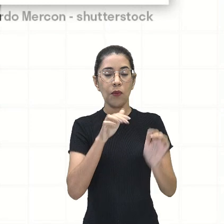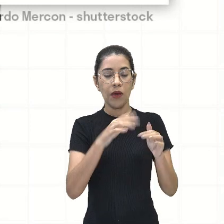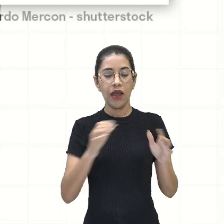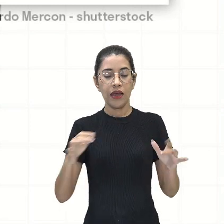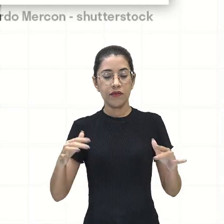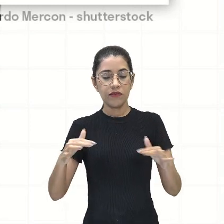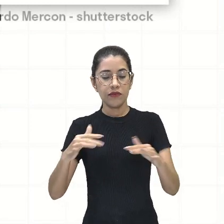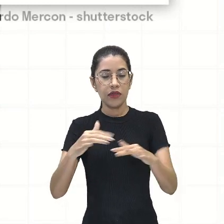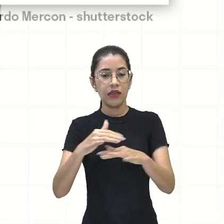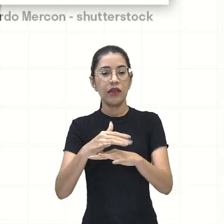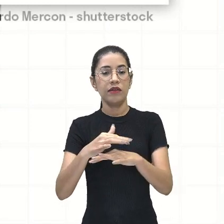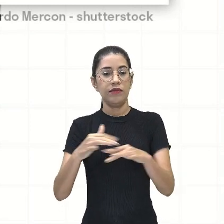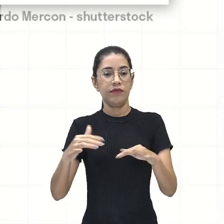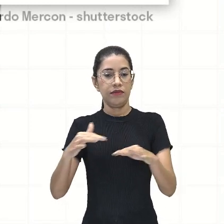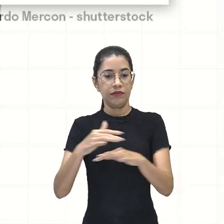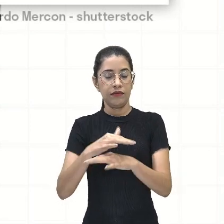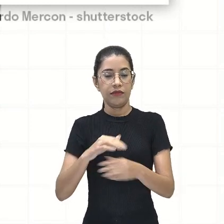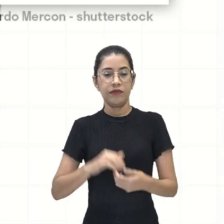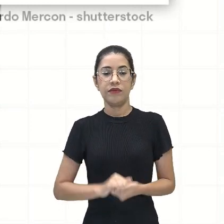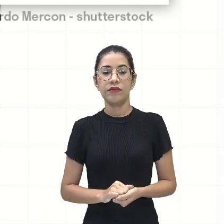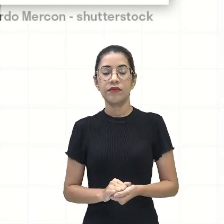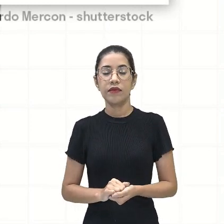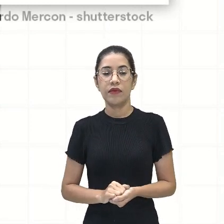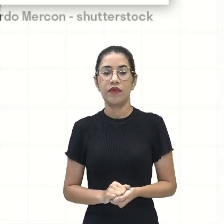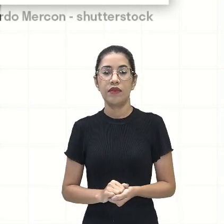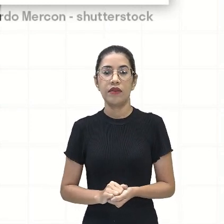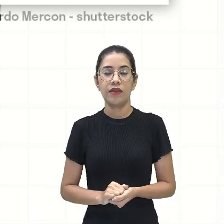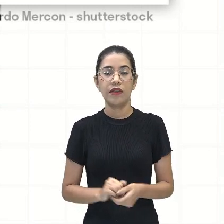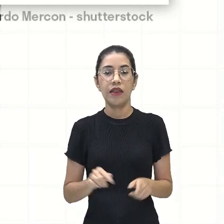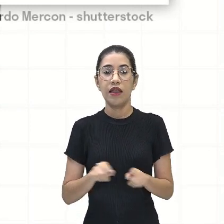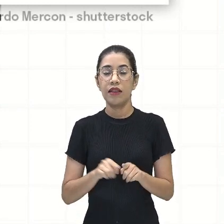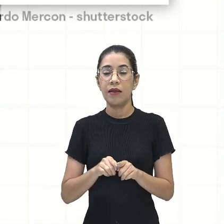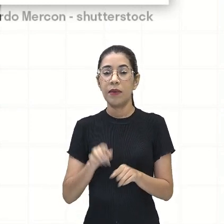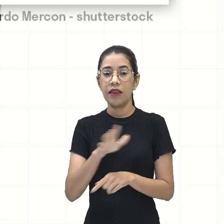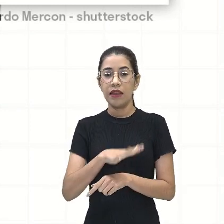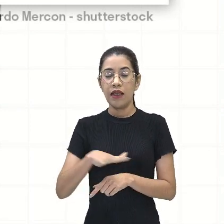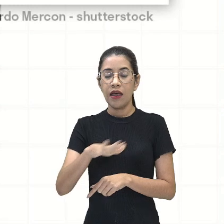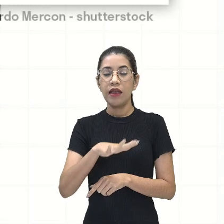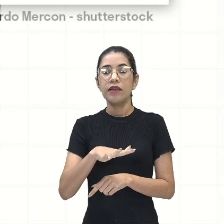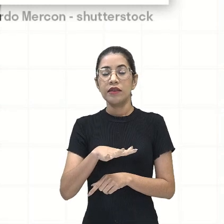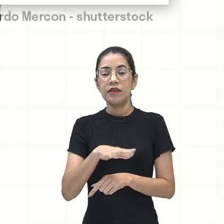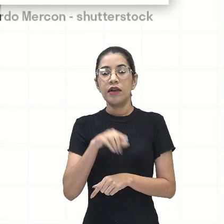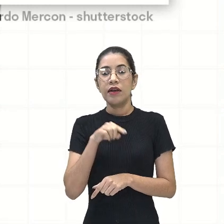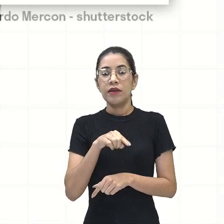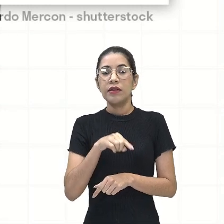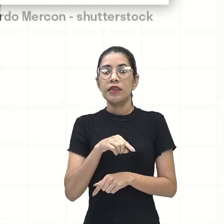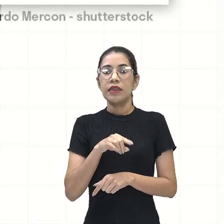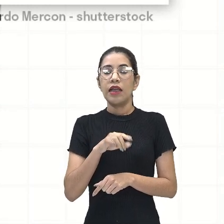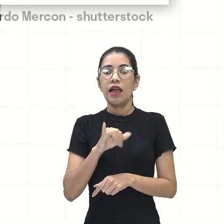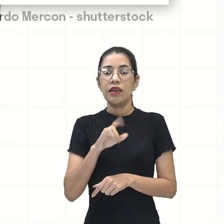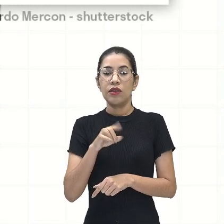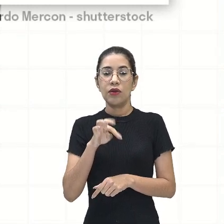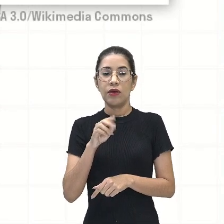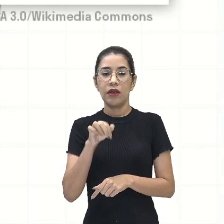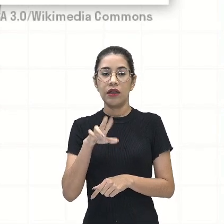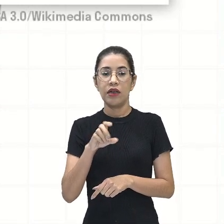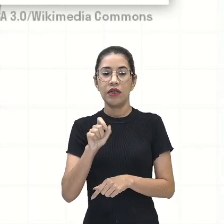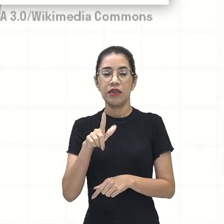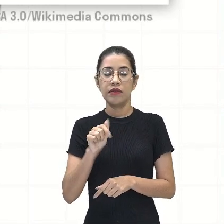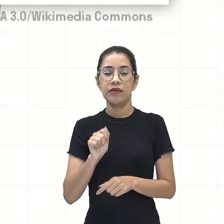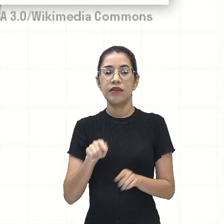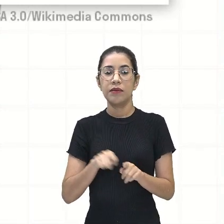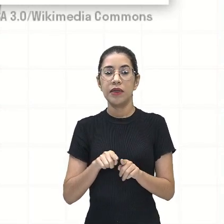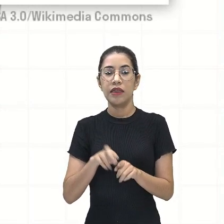resistentes às águas salobras. E aí também dentro da vegetação da litorânea nós temos as